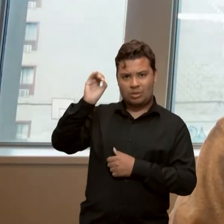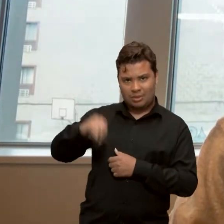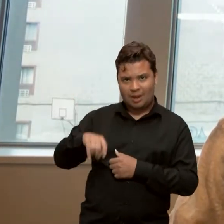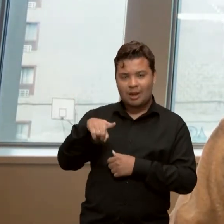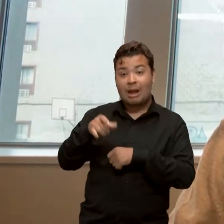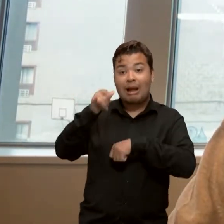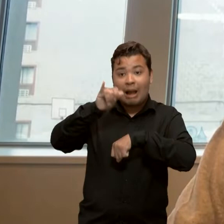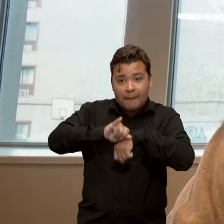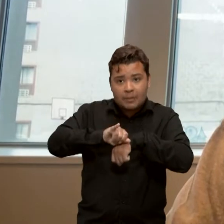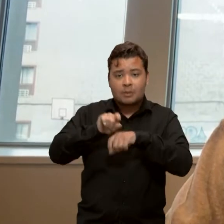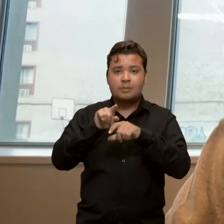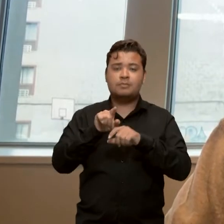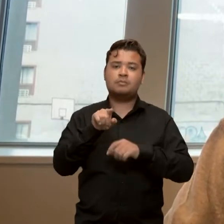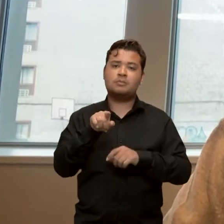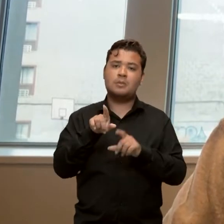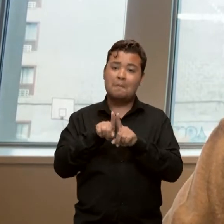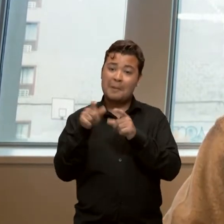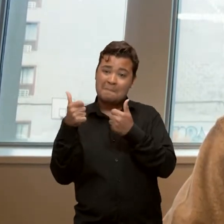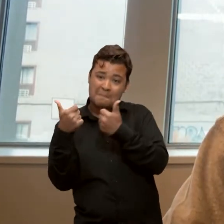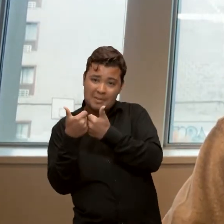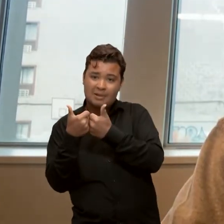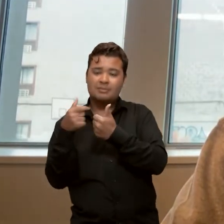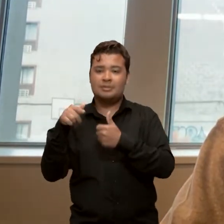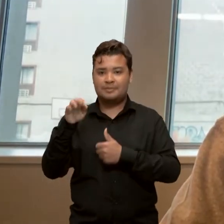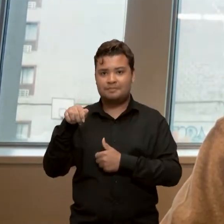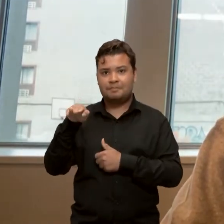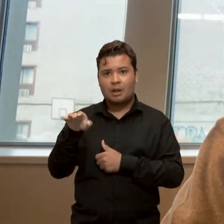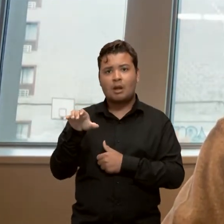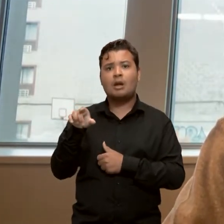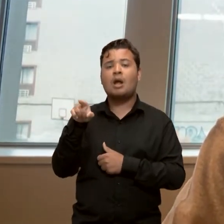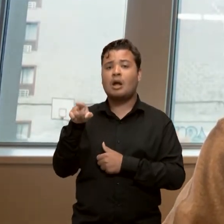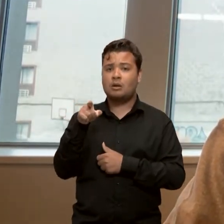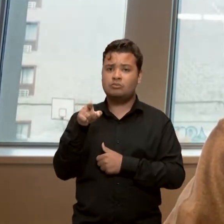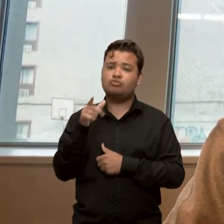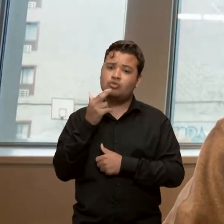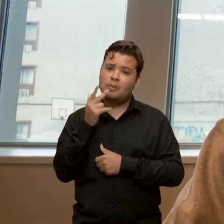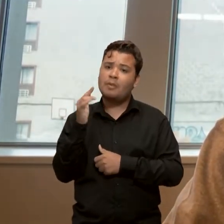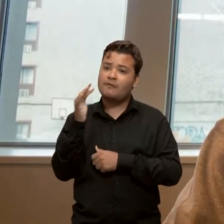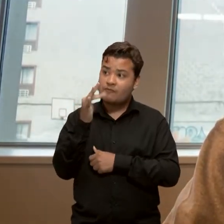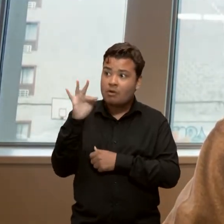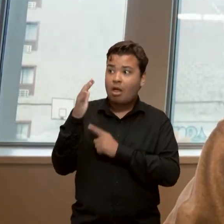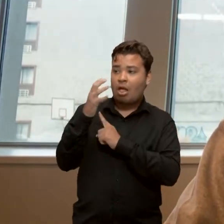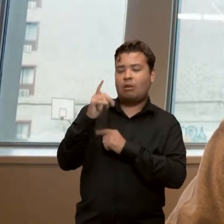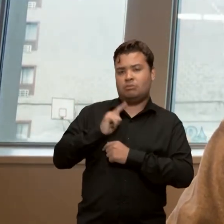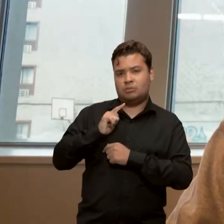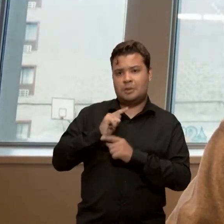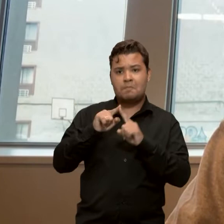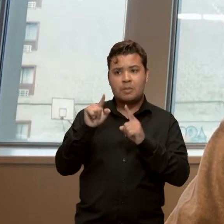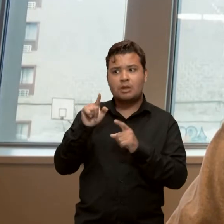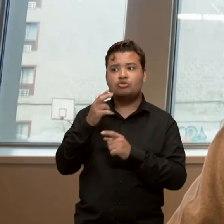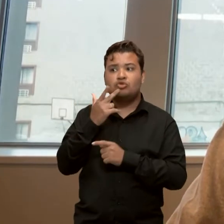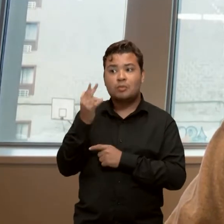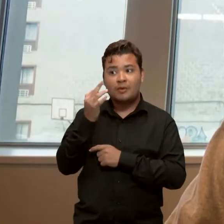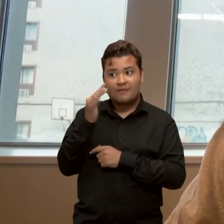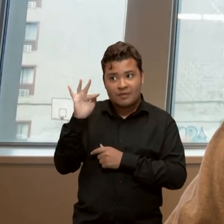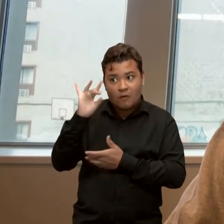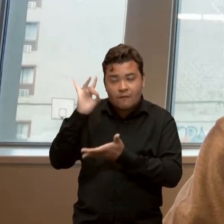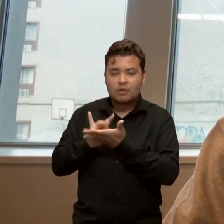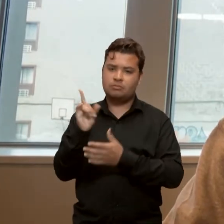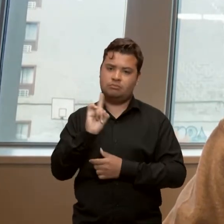de Quebec, também tem a questão do francês. Mas não é a língua oficial aqui. A gente, nas salas de